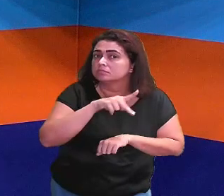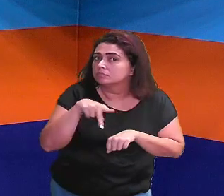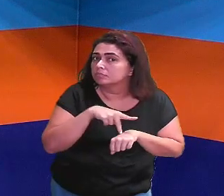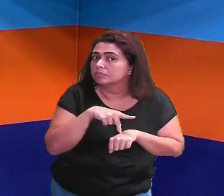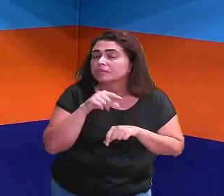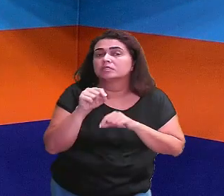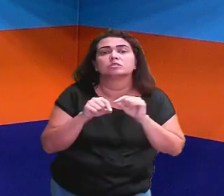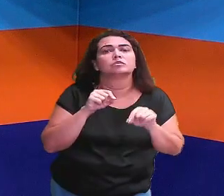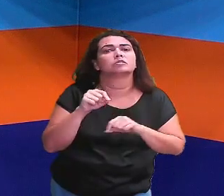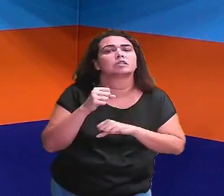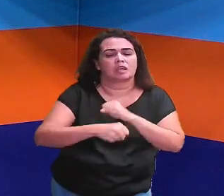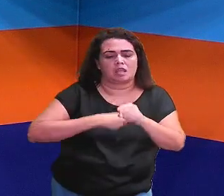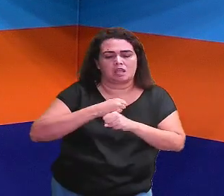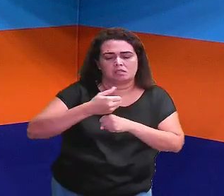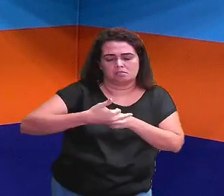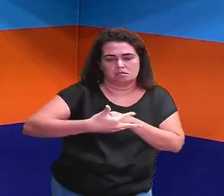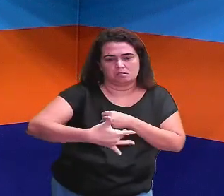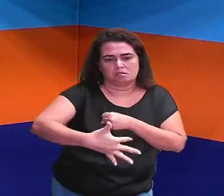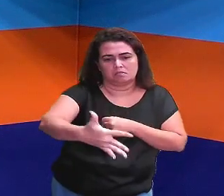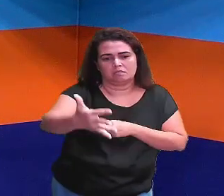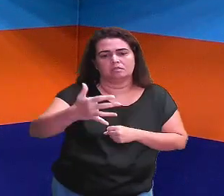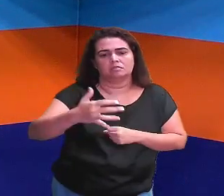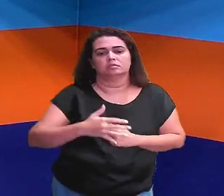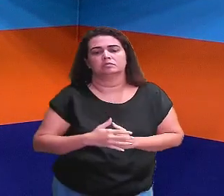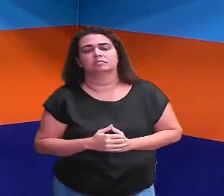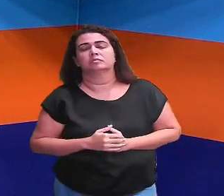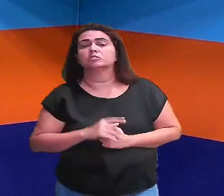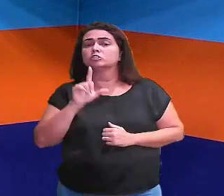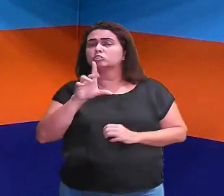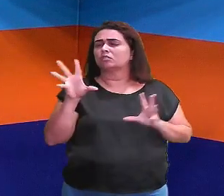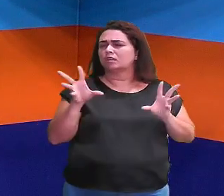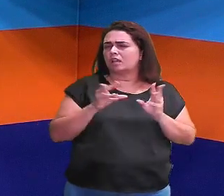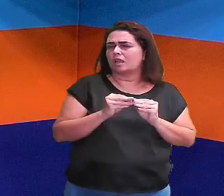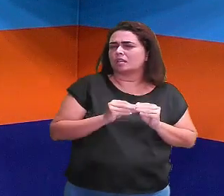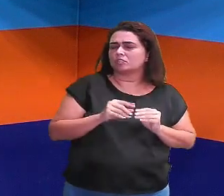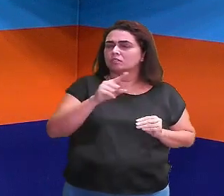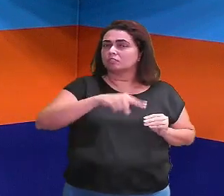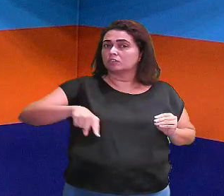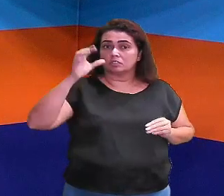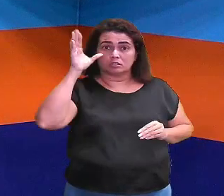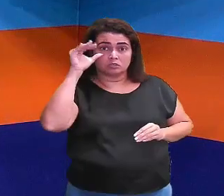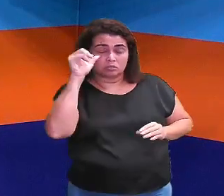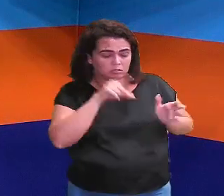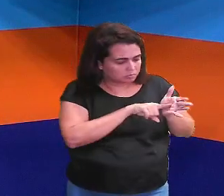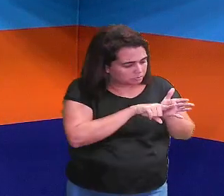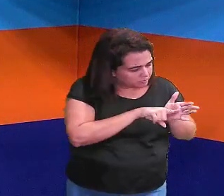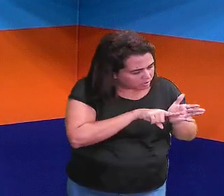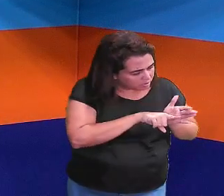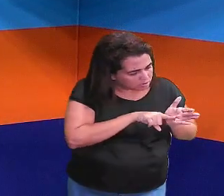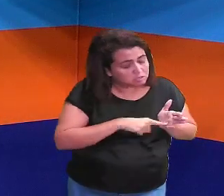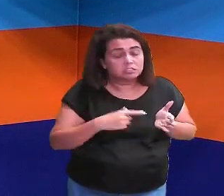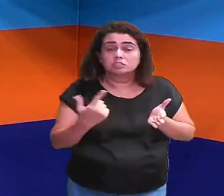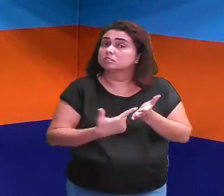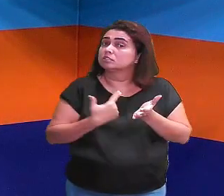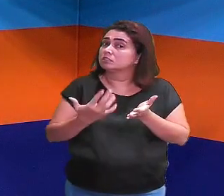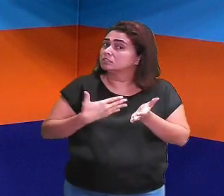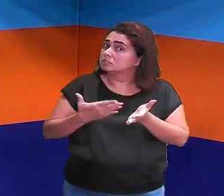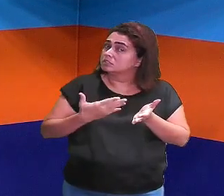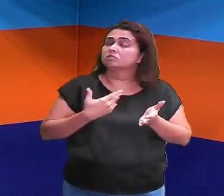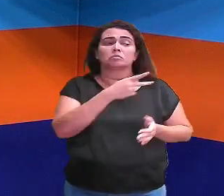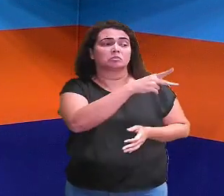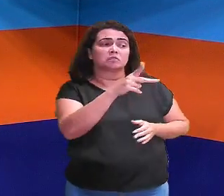países nos próximos anos, né? Foi uma pincelada rápida, tem uma pesquisada mais sobre o tema, interessante, pesquise um livro, converse com seu